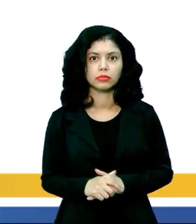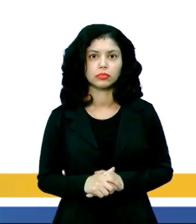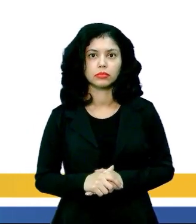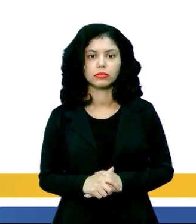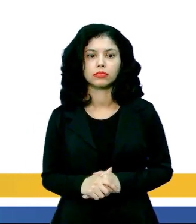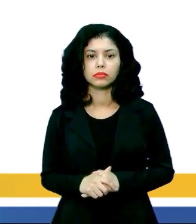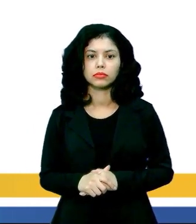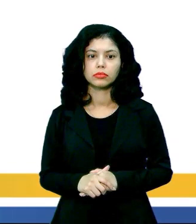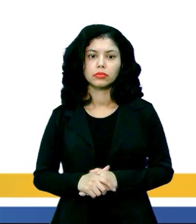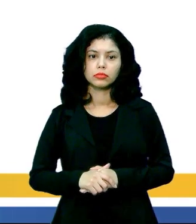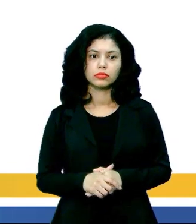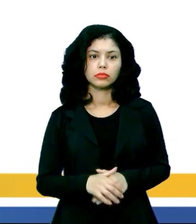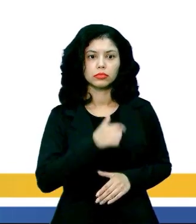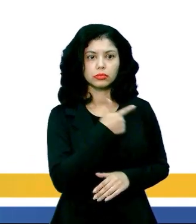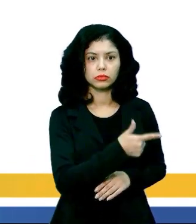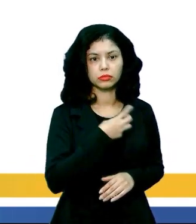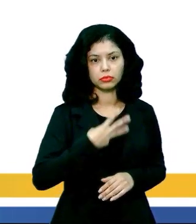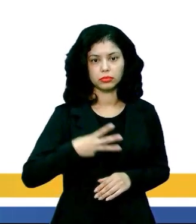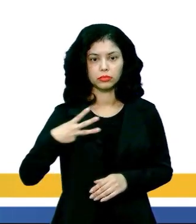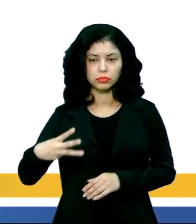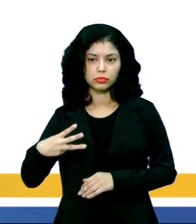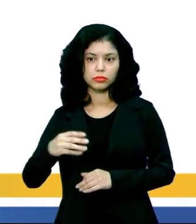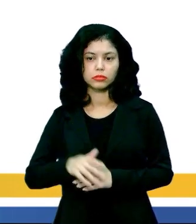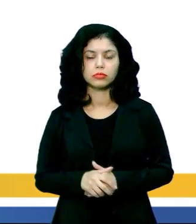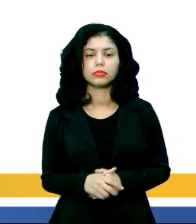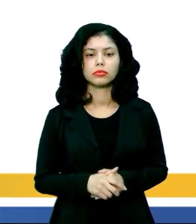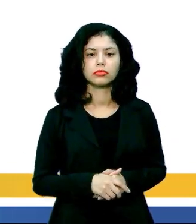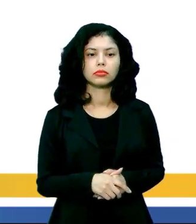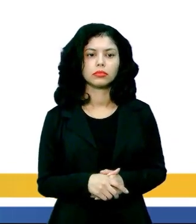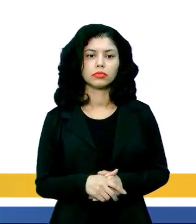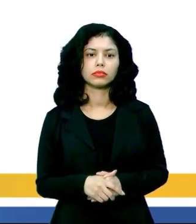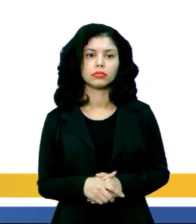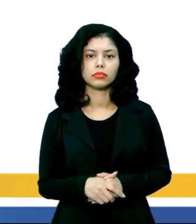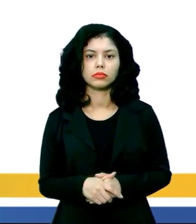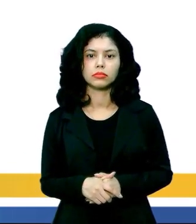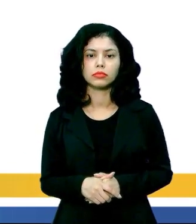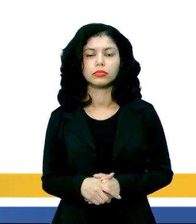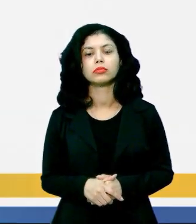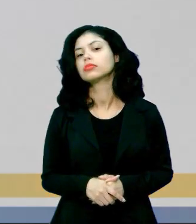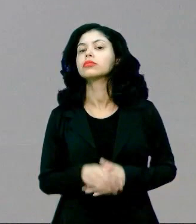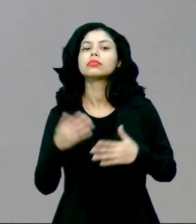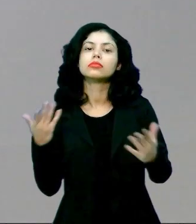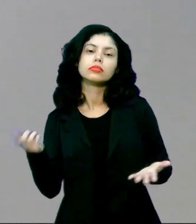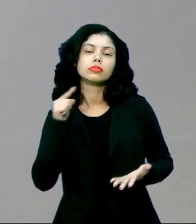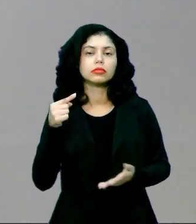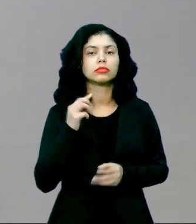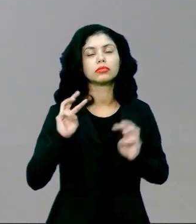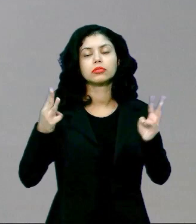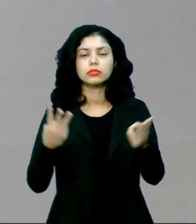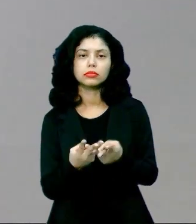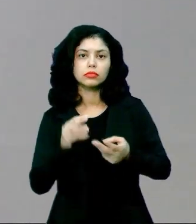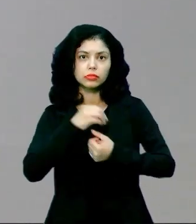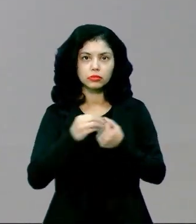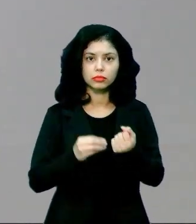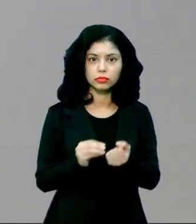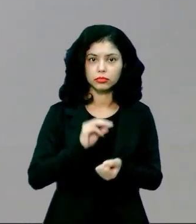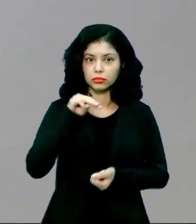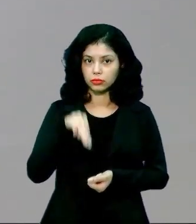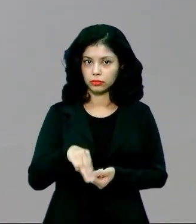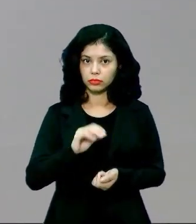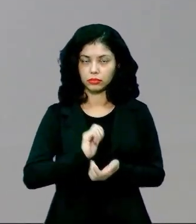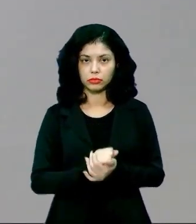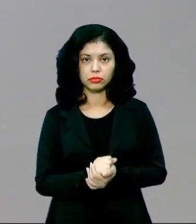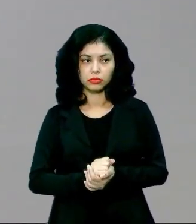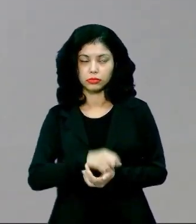fórmula. Daí, nós vamos ter uma massa molar de 233 gramas por mol. Essa massa molar é o Mzão